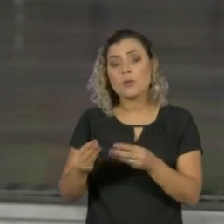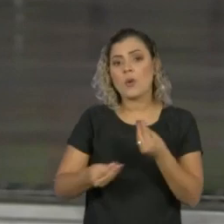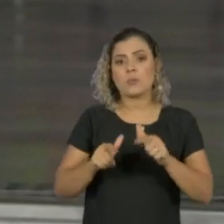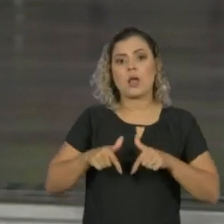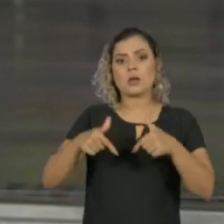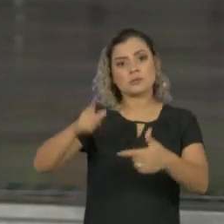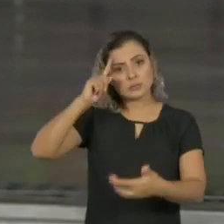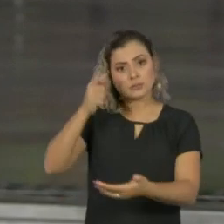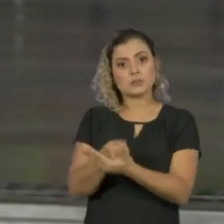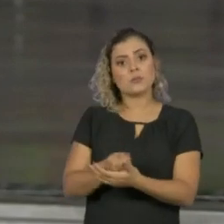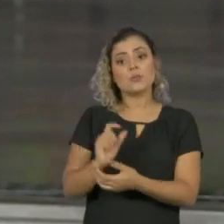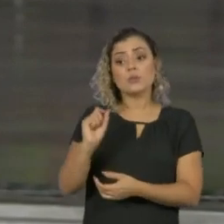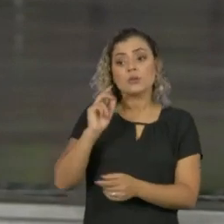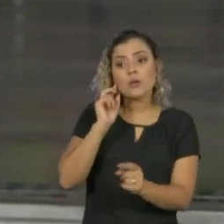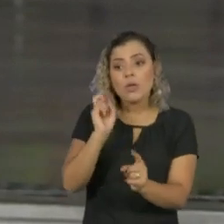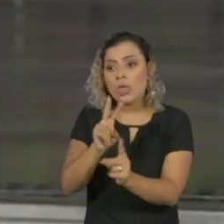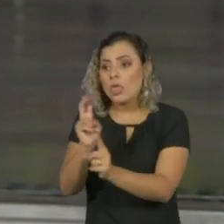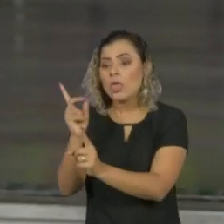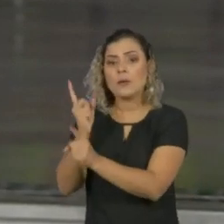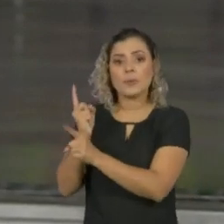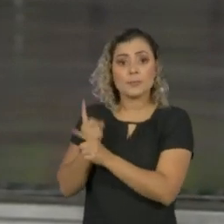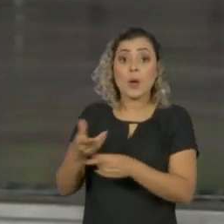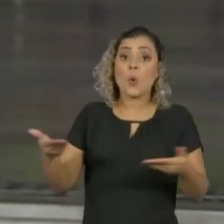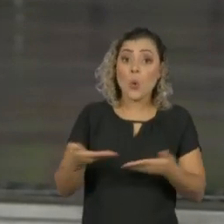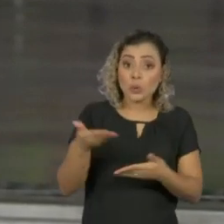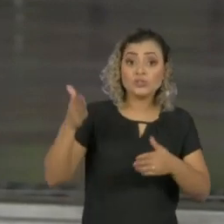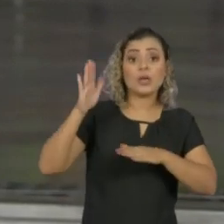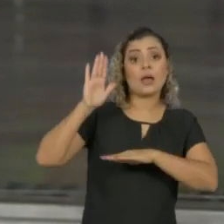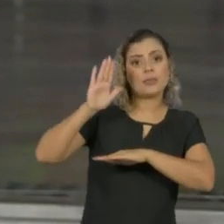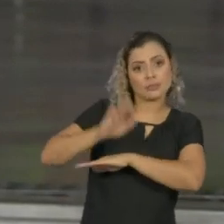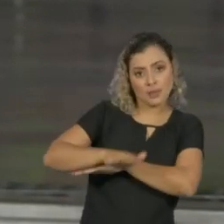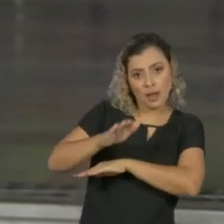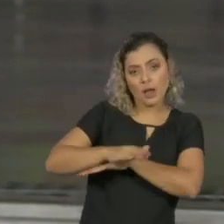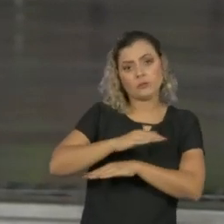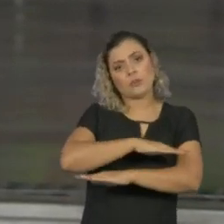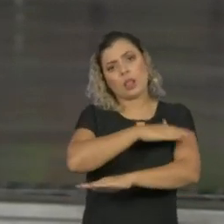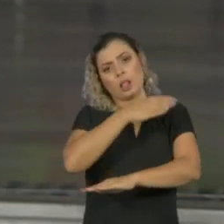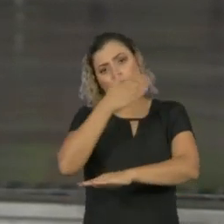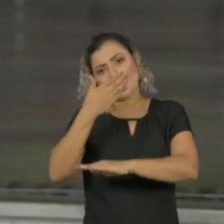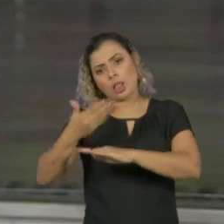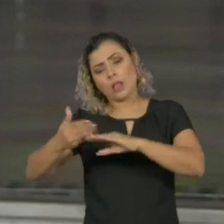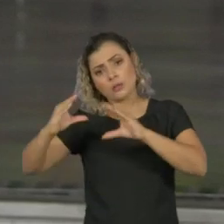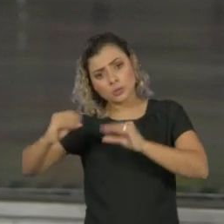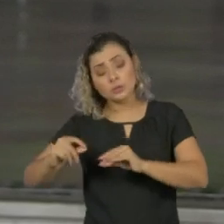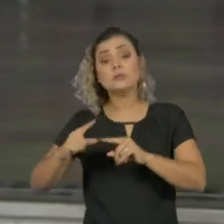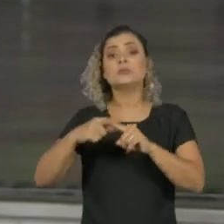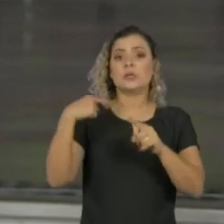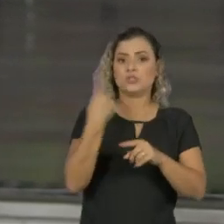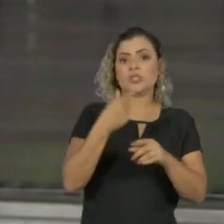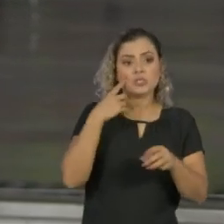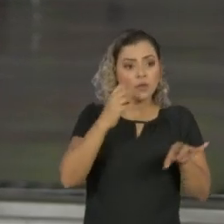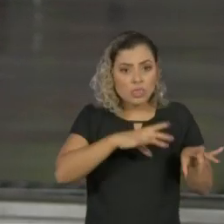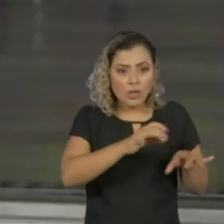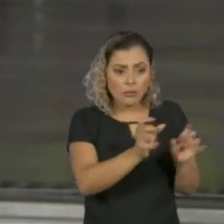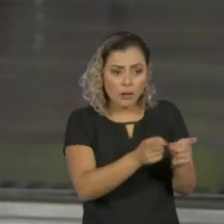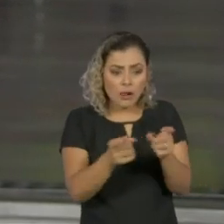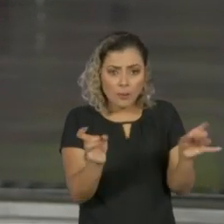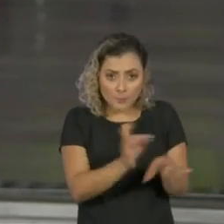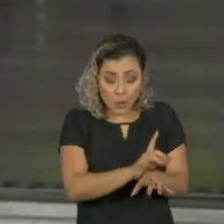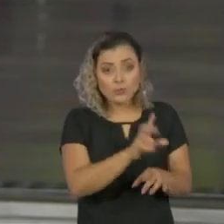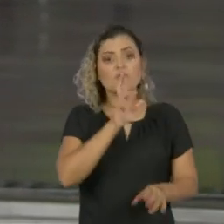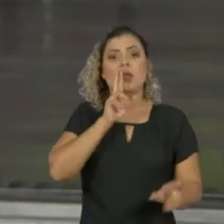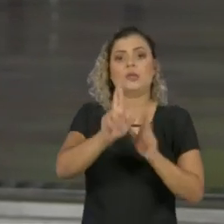função daquilo que foi encontrado. Mas, até o final do dia, a gente tem um posicionamento final daquilo que os técnicos encontraram, do ponto de